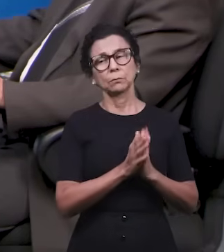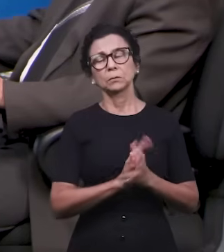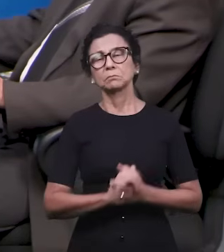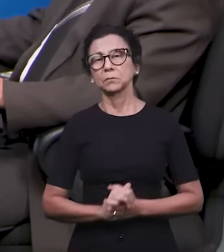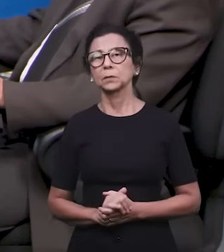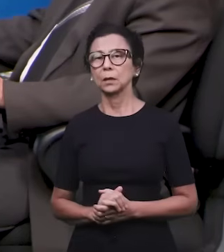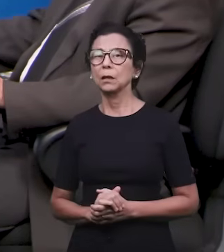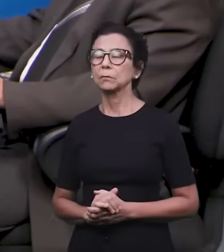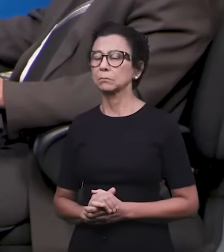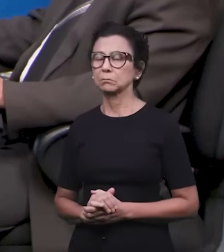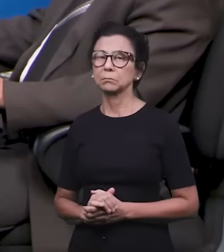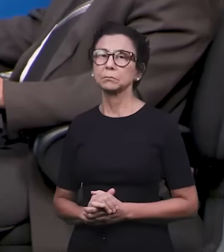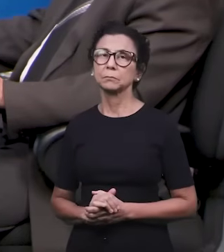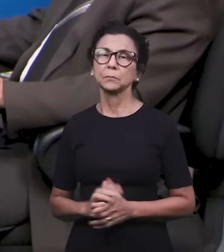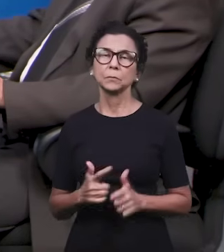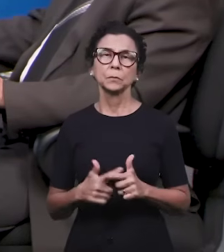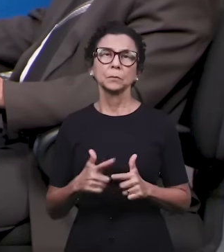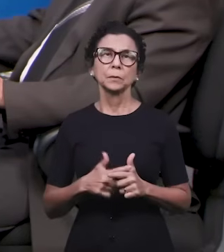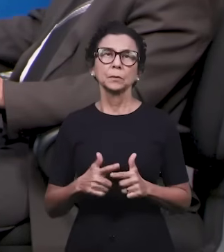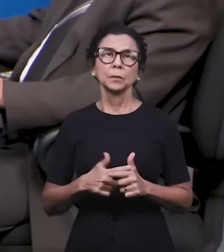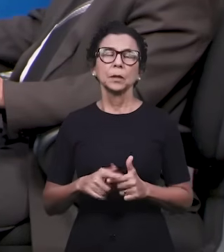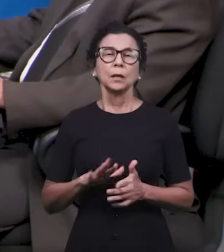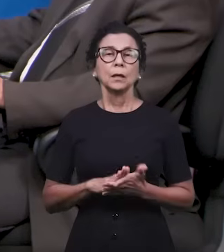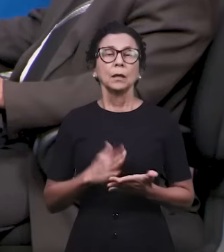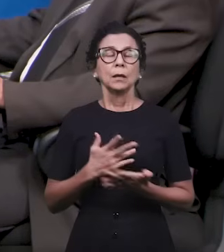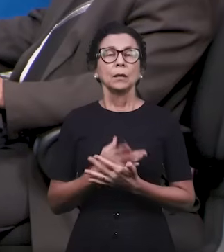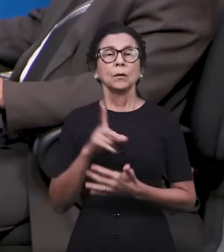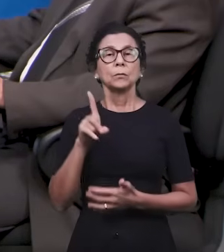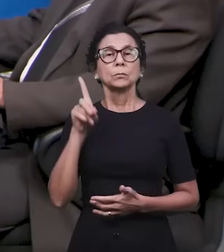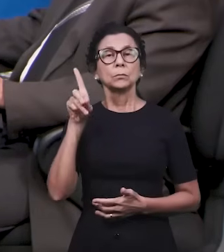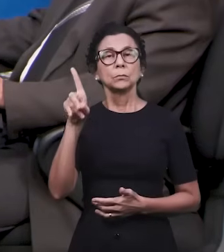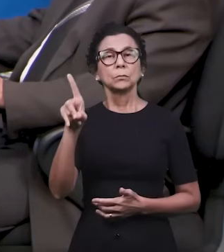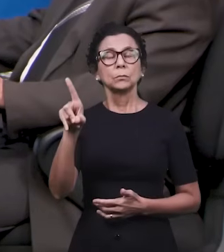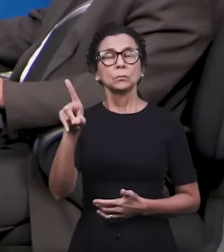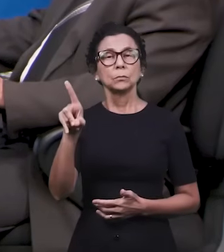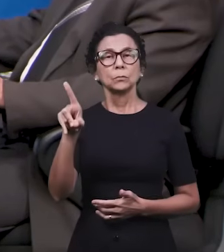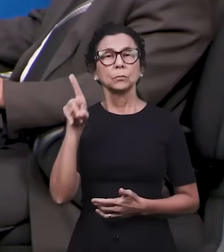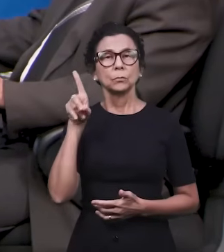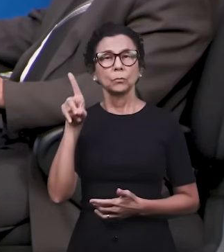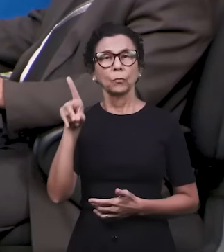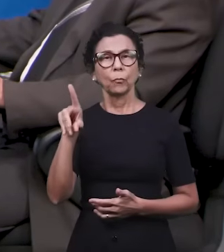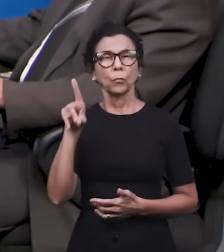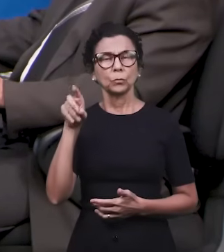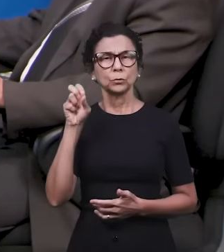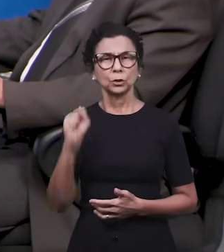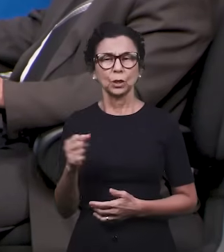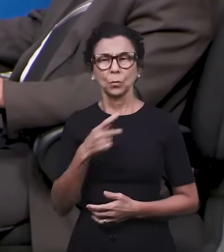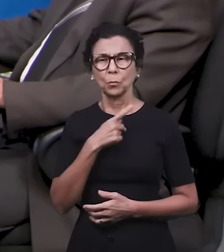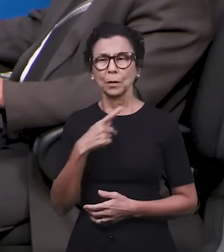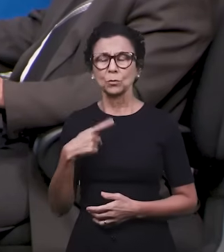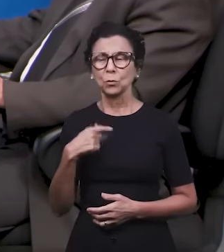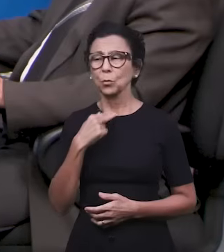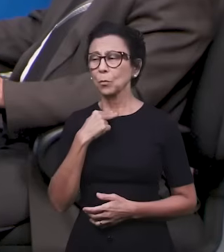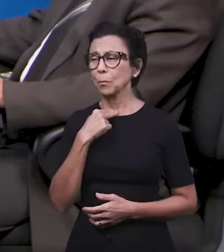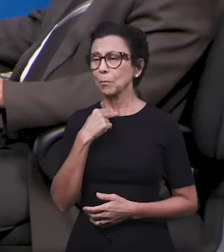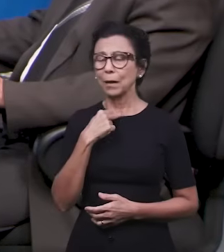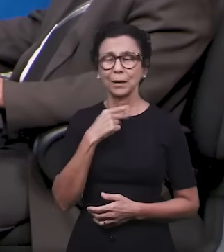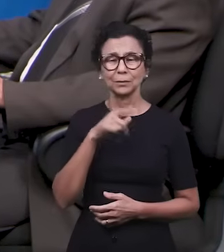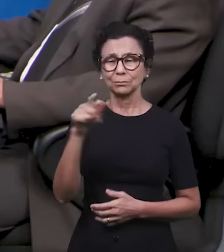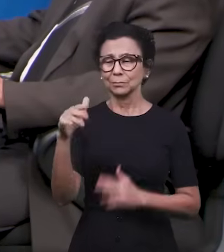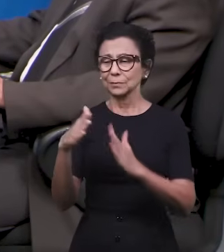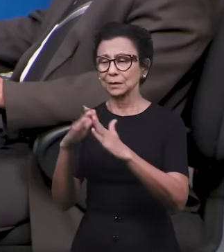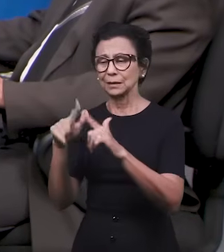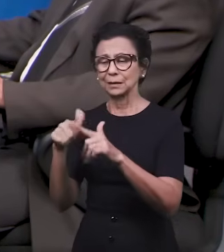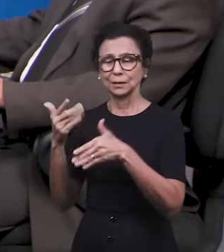E o ministério orava, não tinha dificuldade. Mas um determinado dia, o pastor estava ocupado fazendo outras